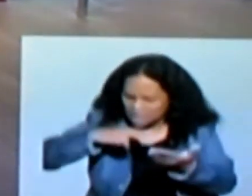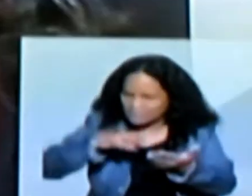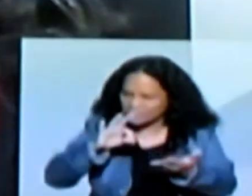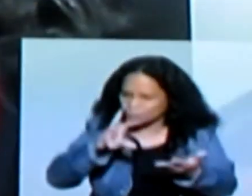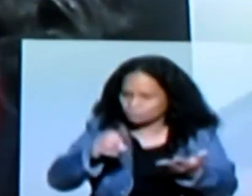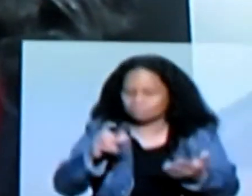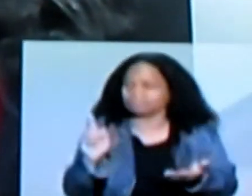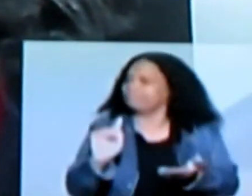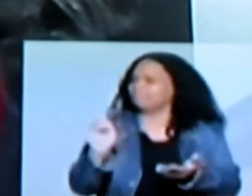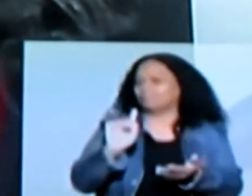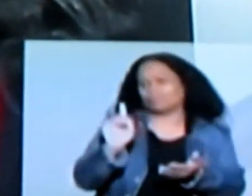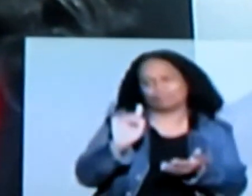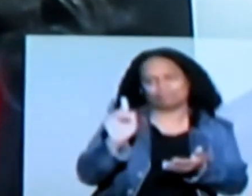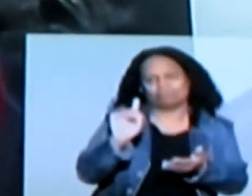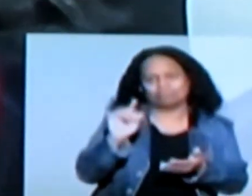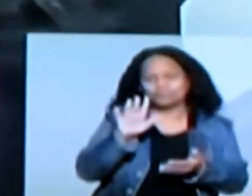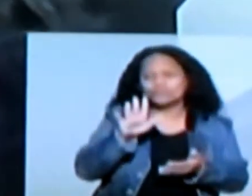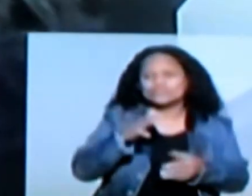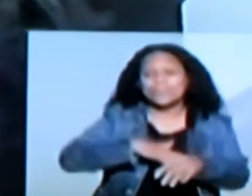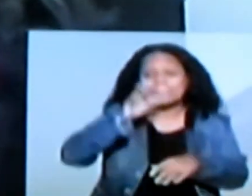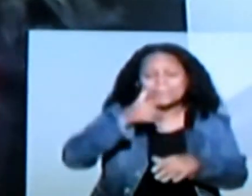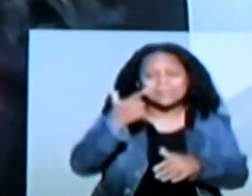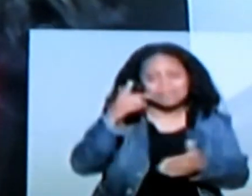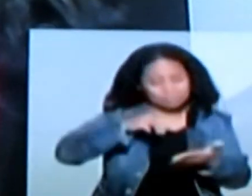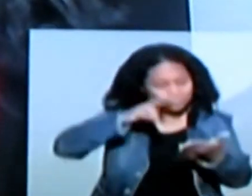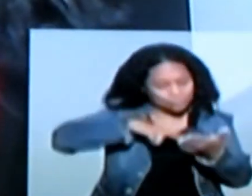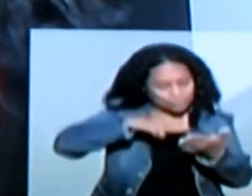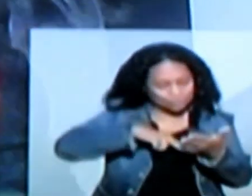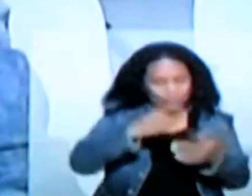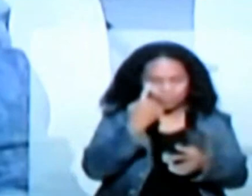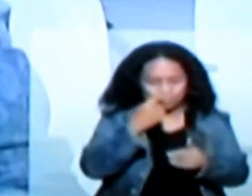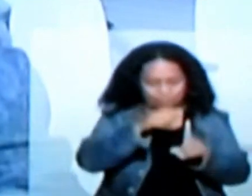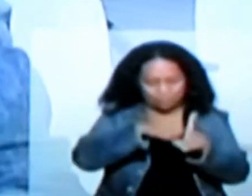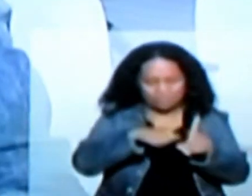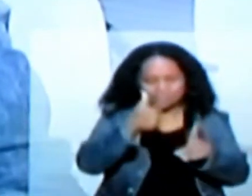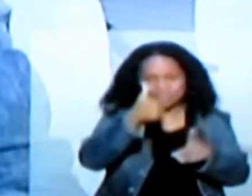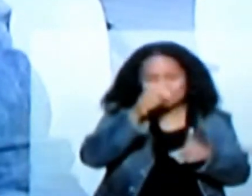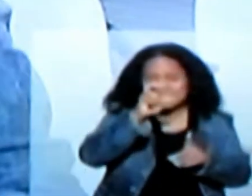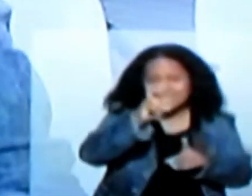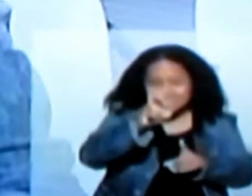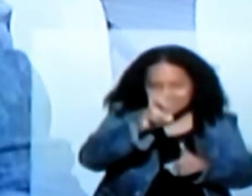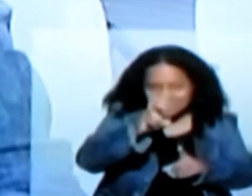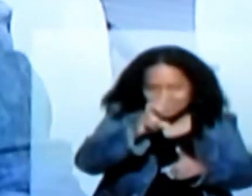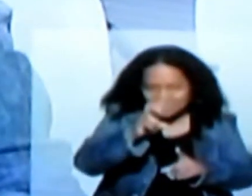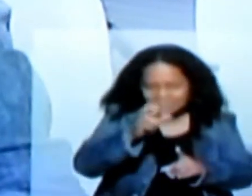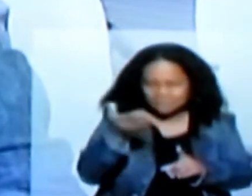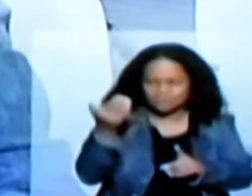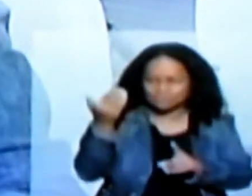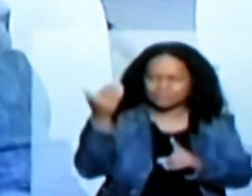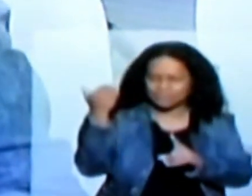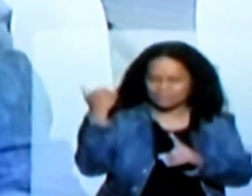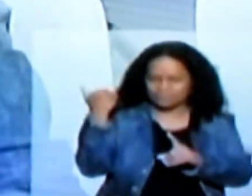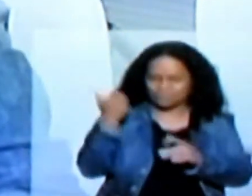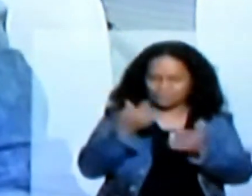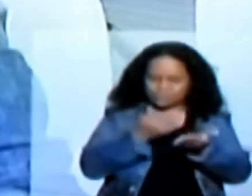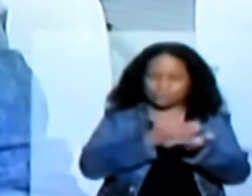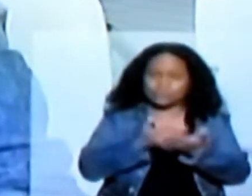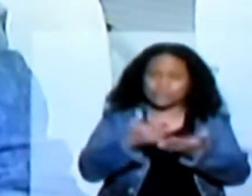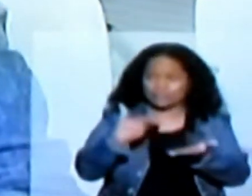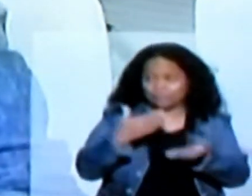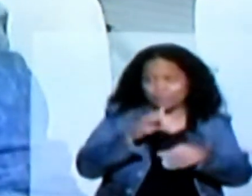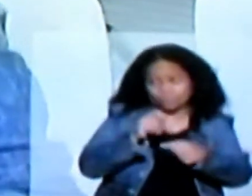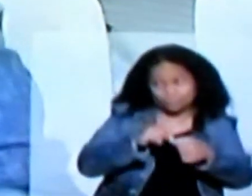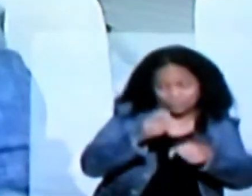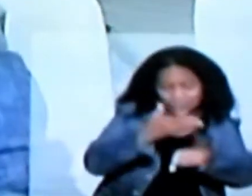dá pra ler tudo? Não. Antigamente... Qual foi teu recorde? Olha, eu já li 15 em um mês. Mas antigamente, antes de eu